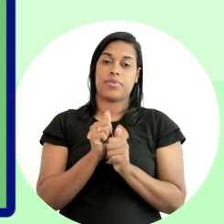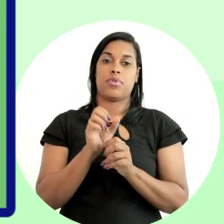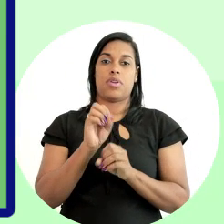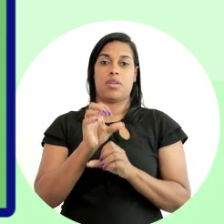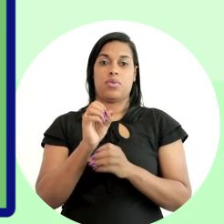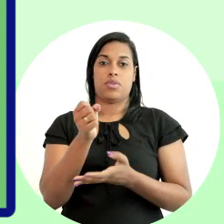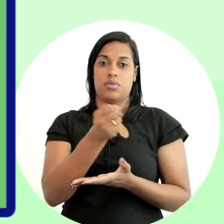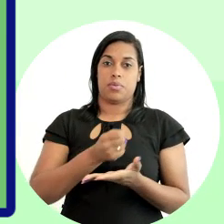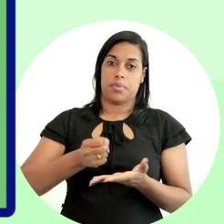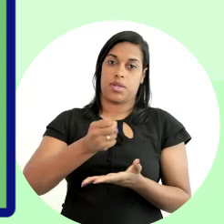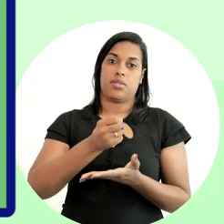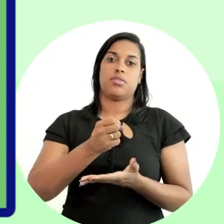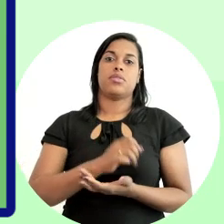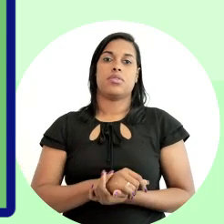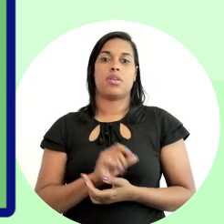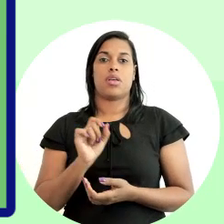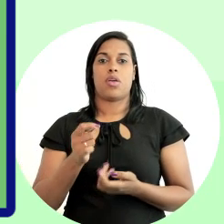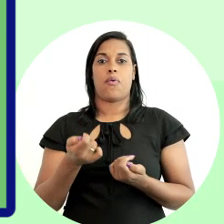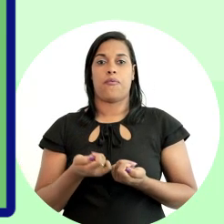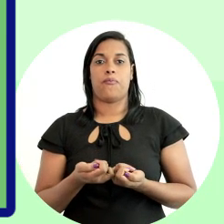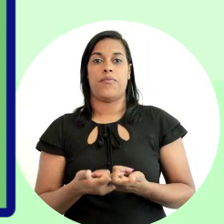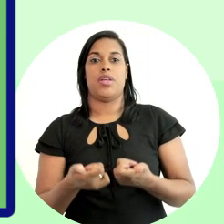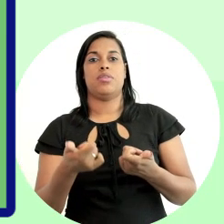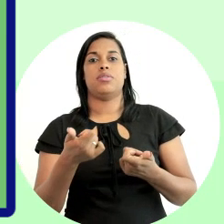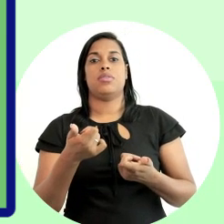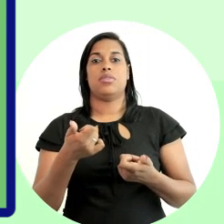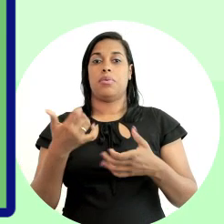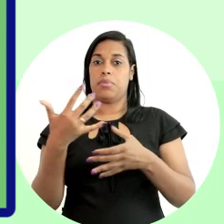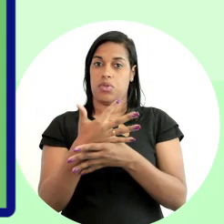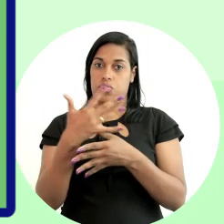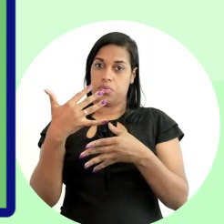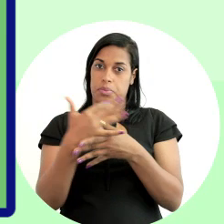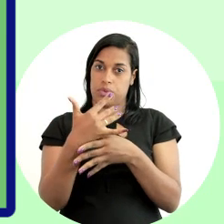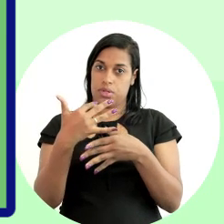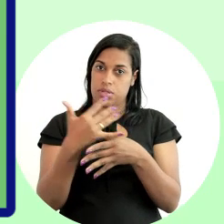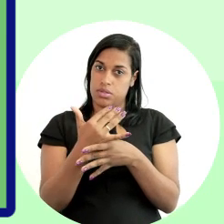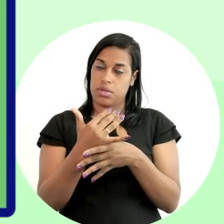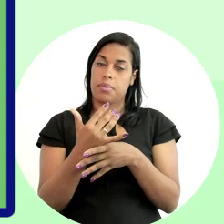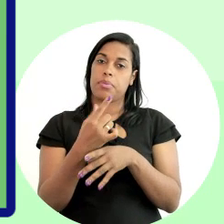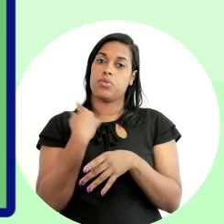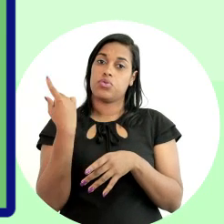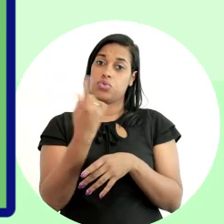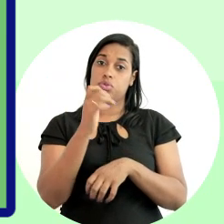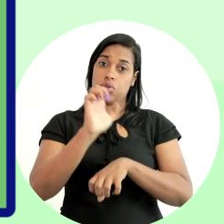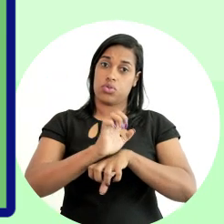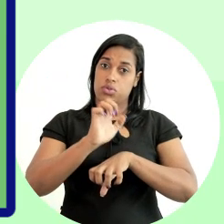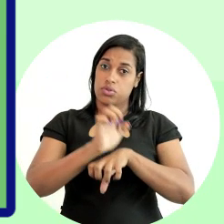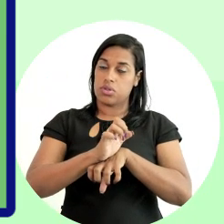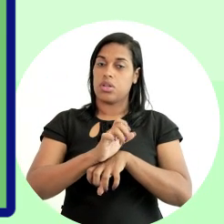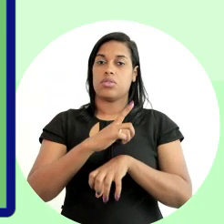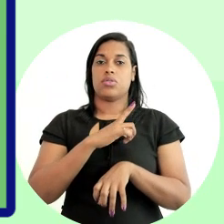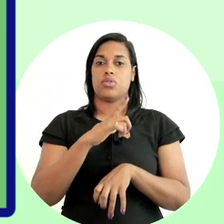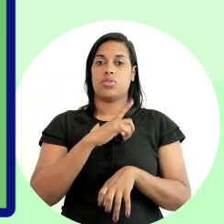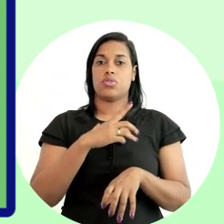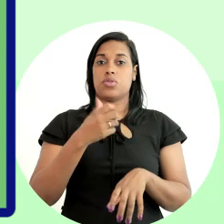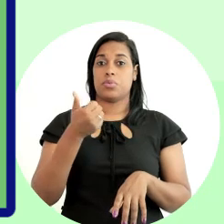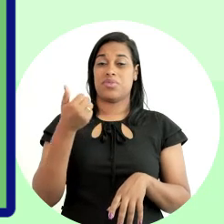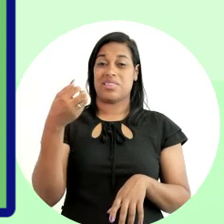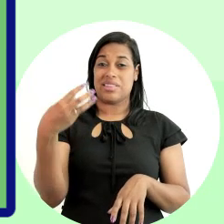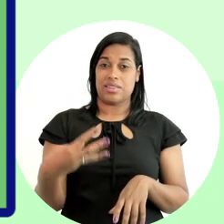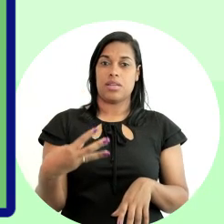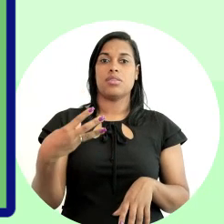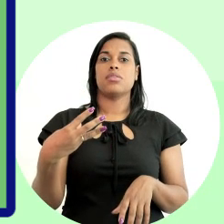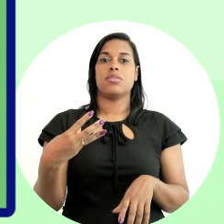educação básica, que é oferecido pelos municípios. No nosso estado, nós temos